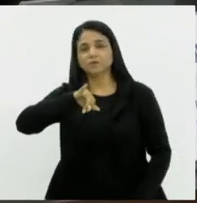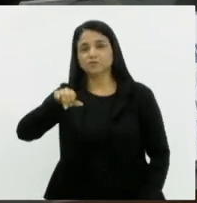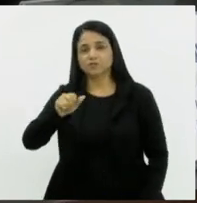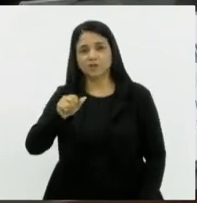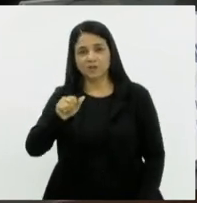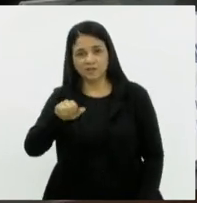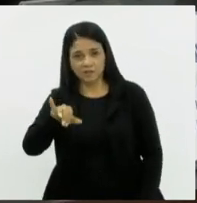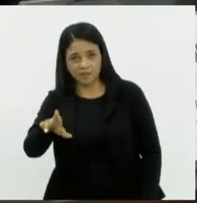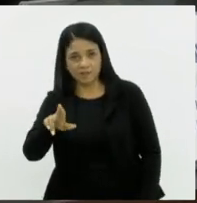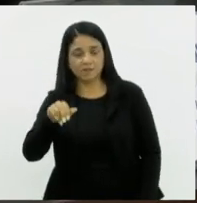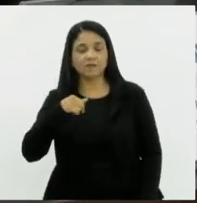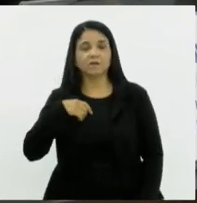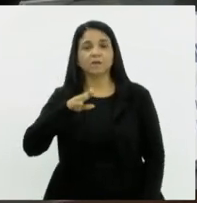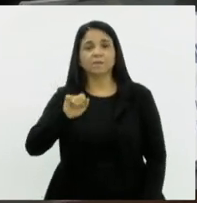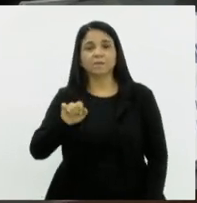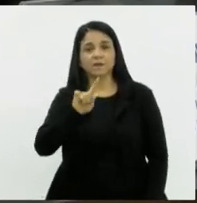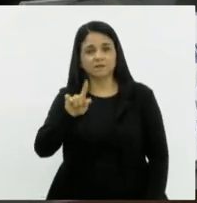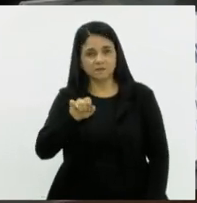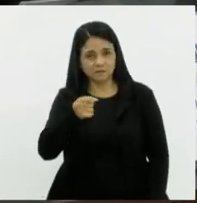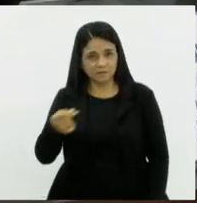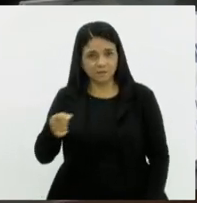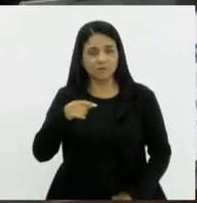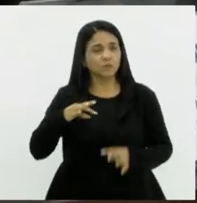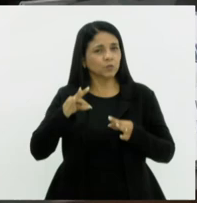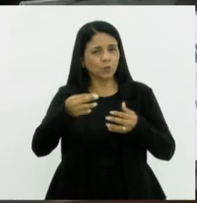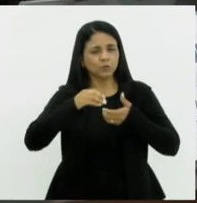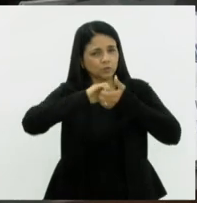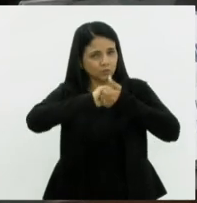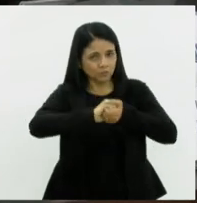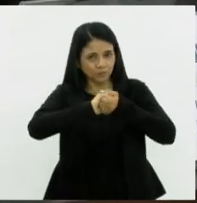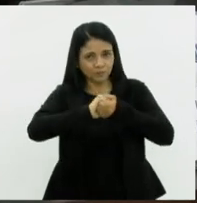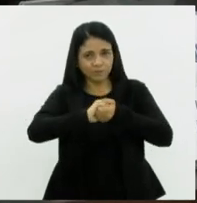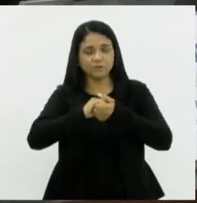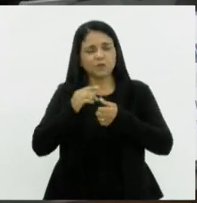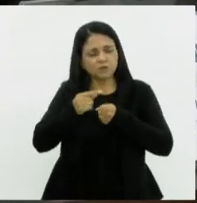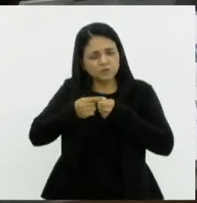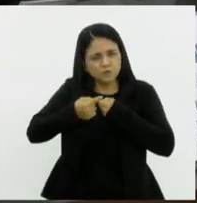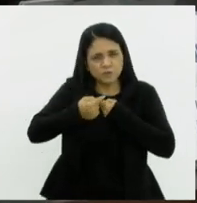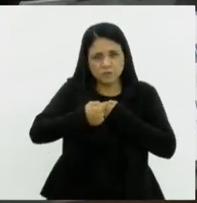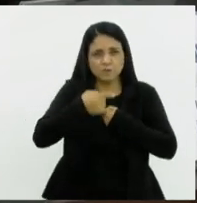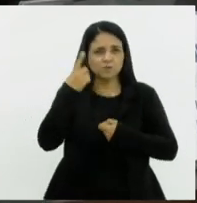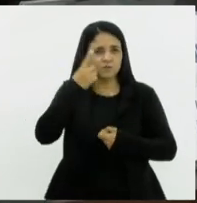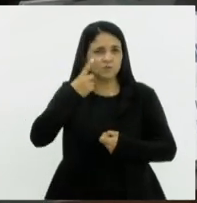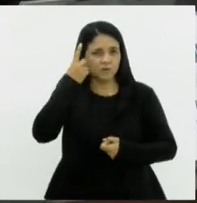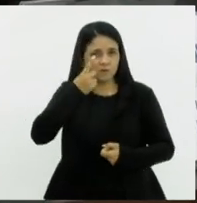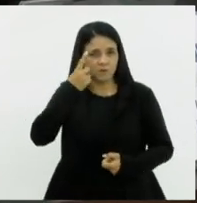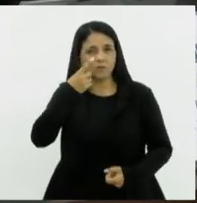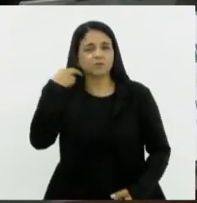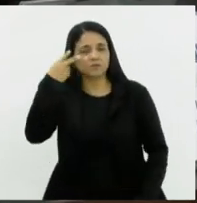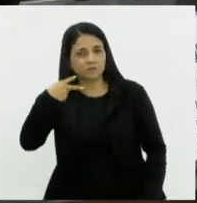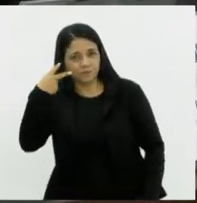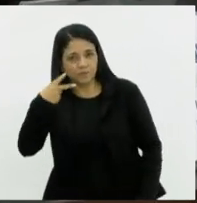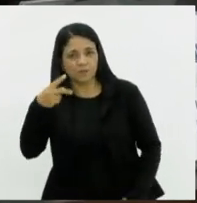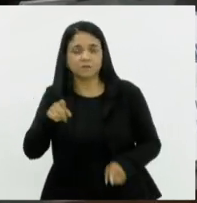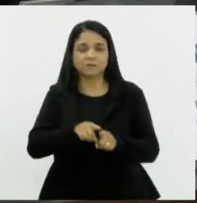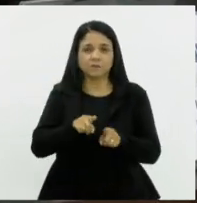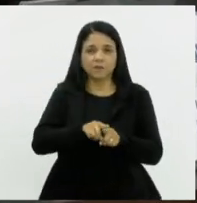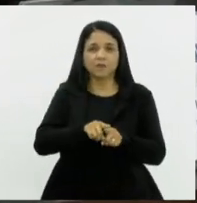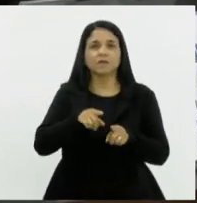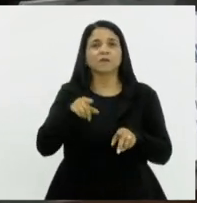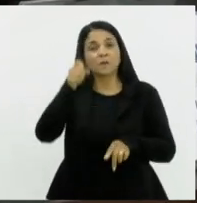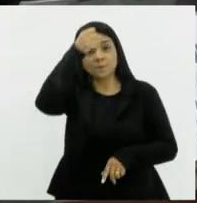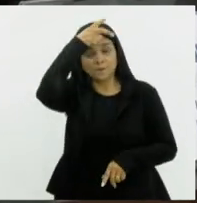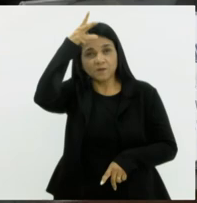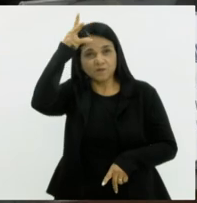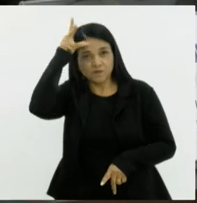Valdir Brazão, em nome dele eu cumprimento todos os vereadores dos outros municípios, os prefeitos aqui que eu vi, o prefeito Léo Pelanca de